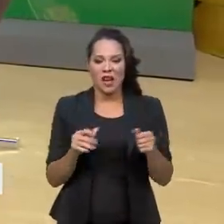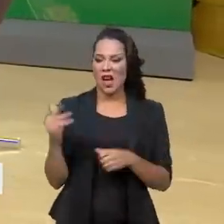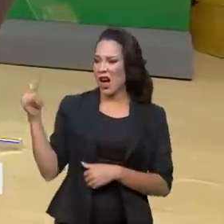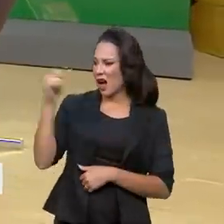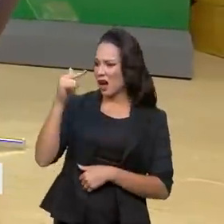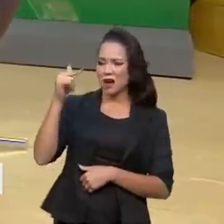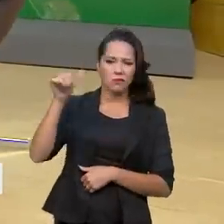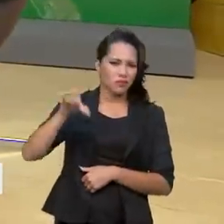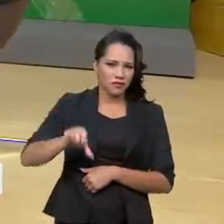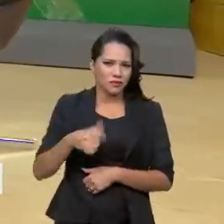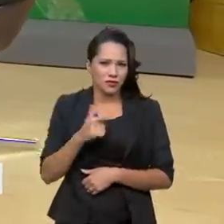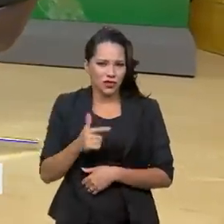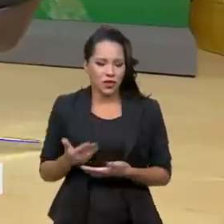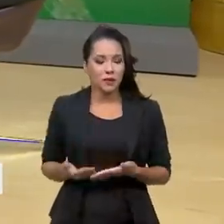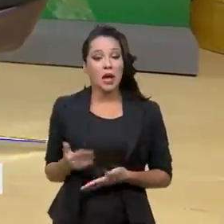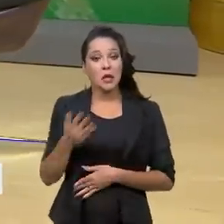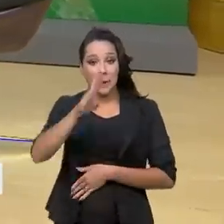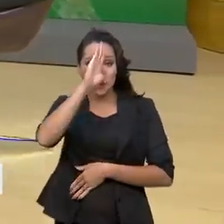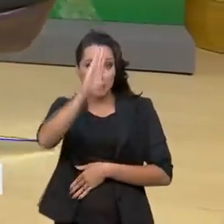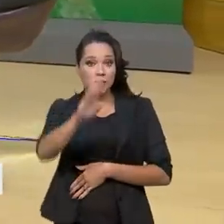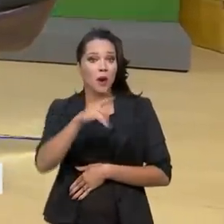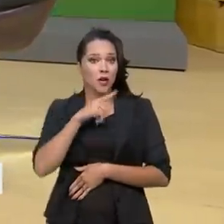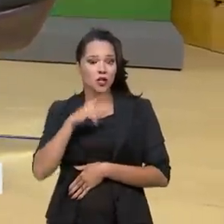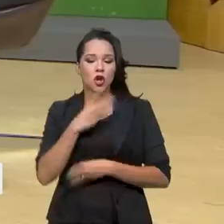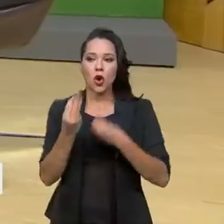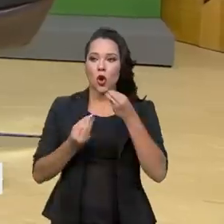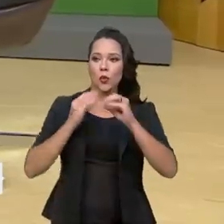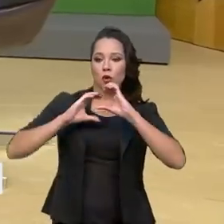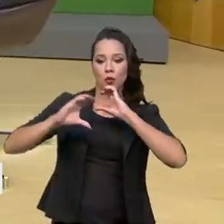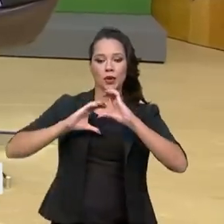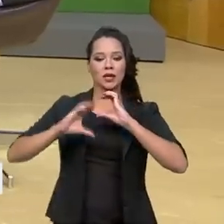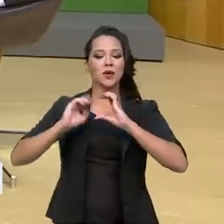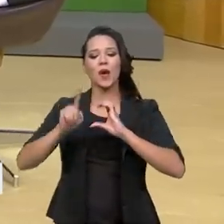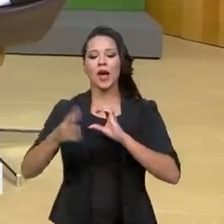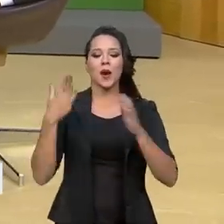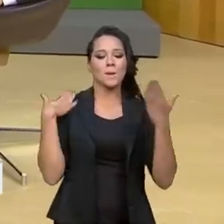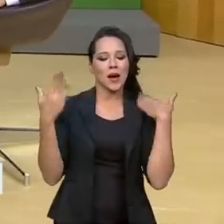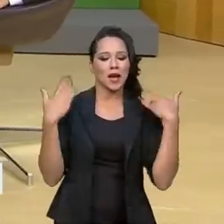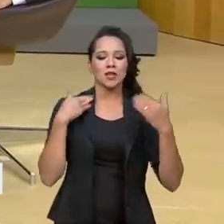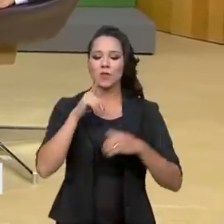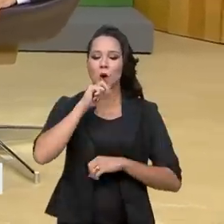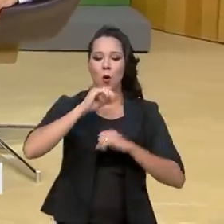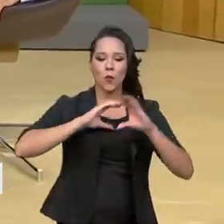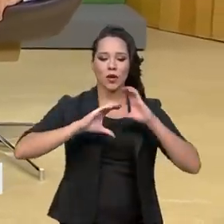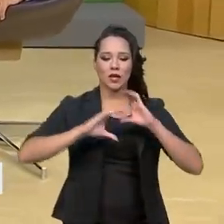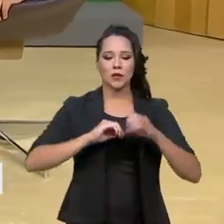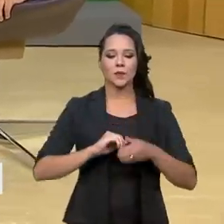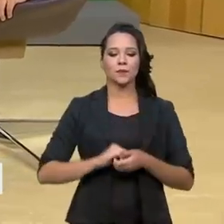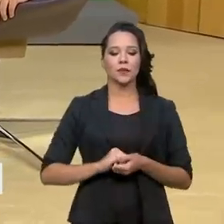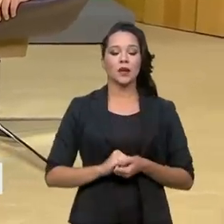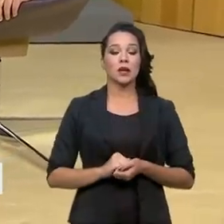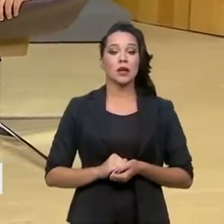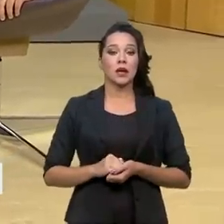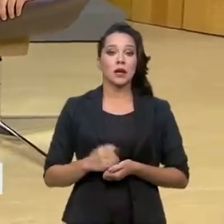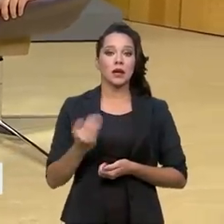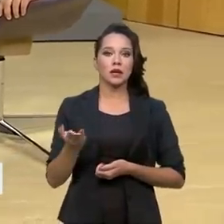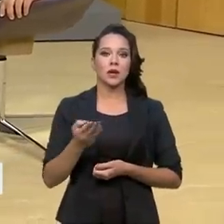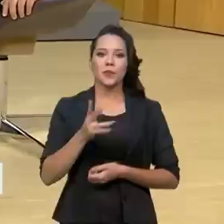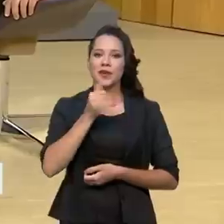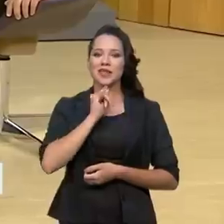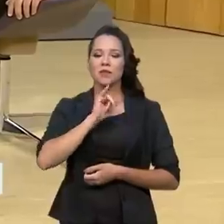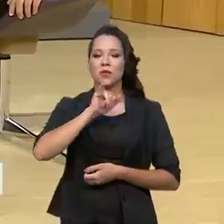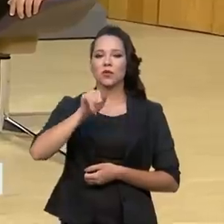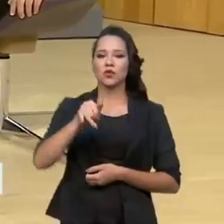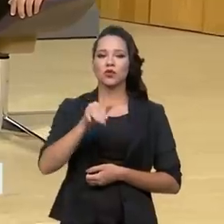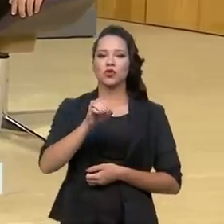pensar. Então, o meio mais efetivo, como linha de comunicação, era a marítima. Então, José Bonifácio,